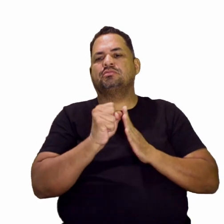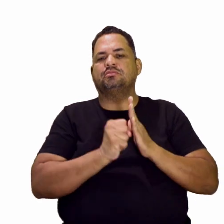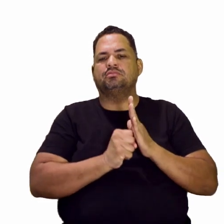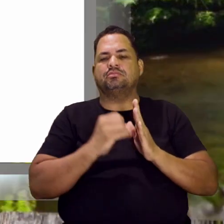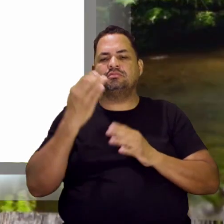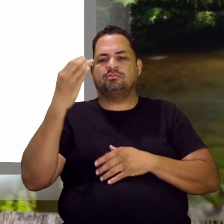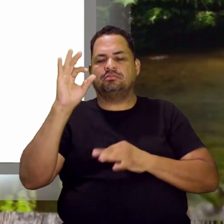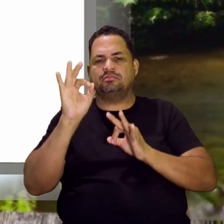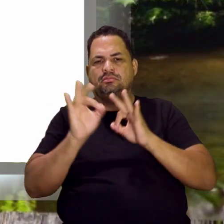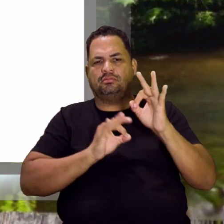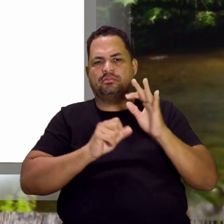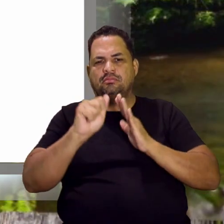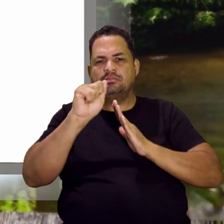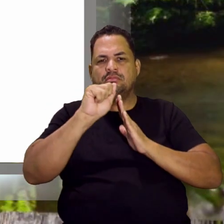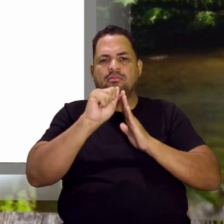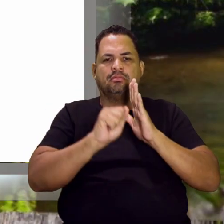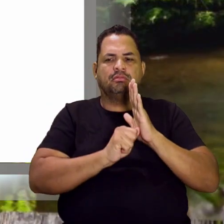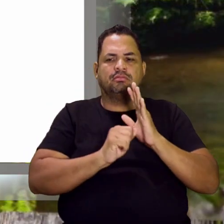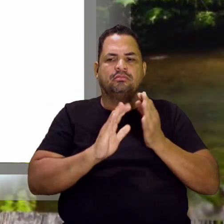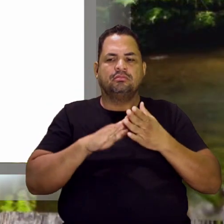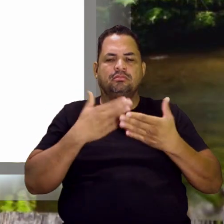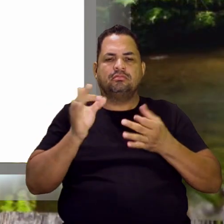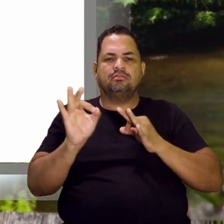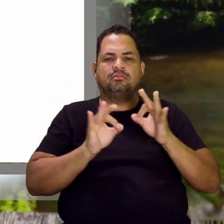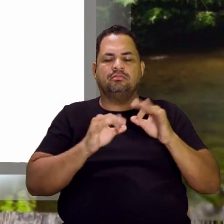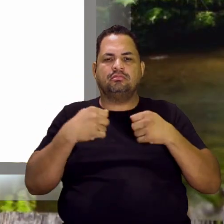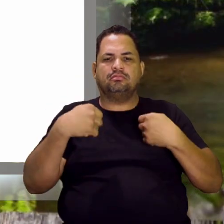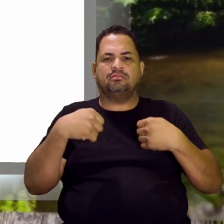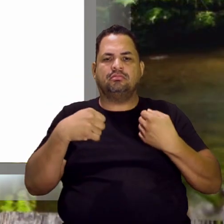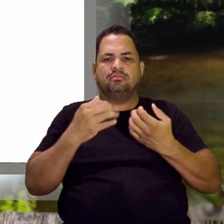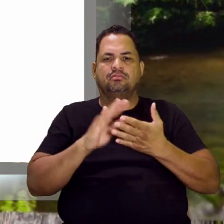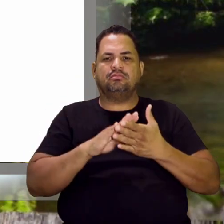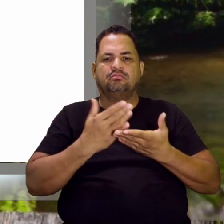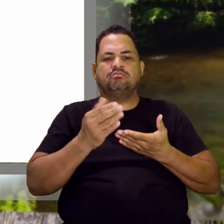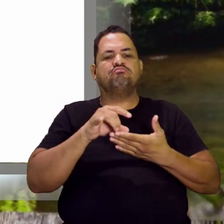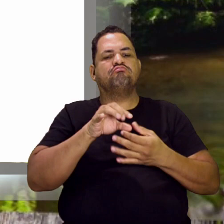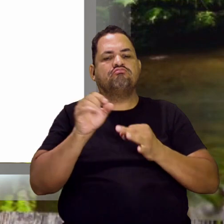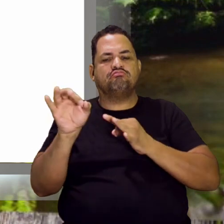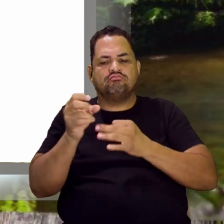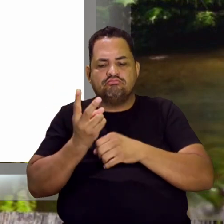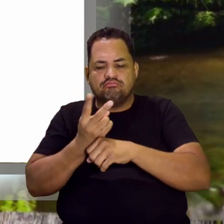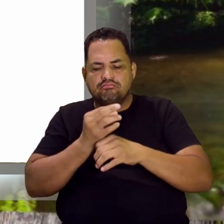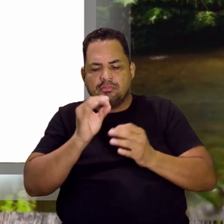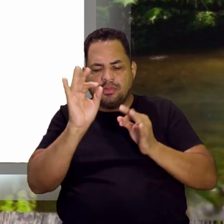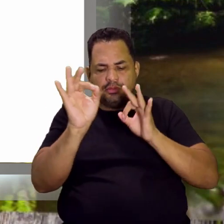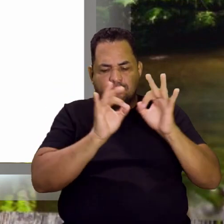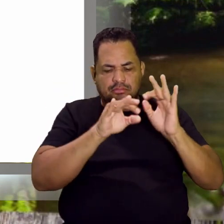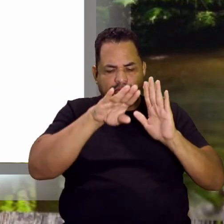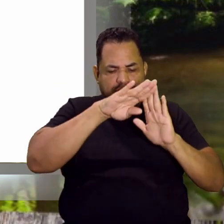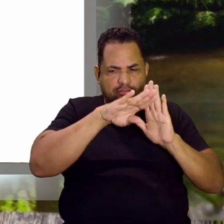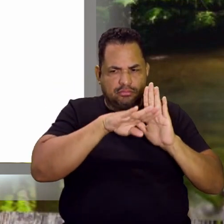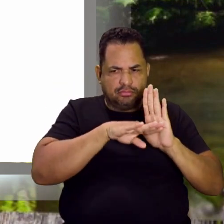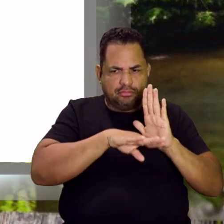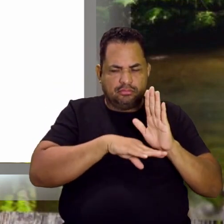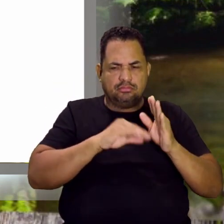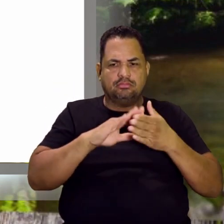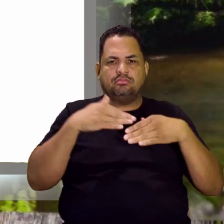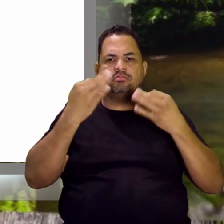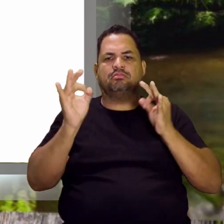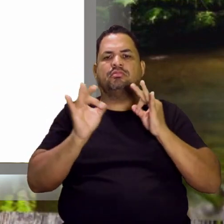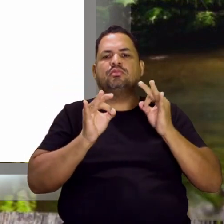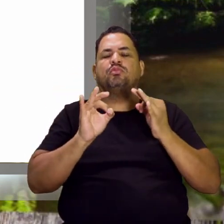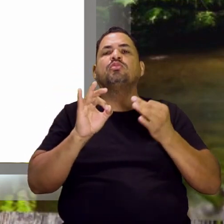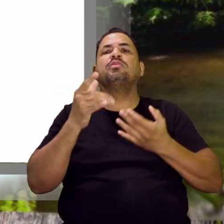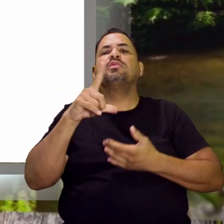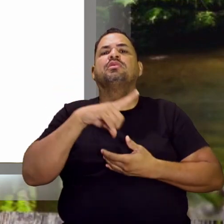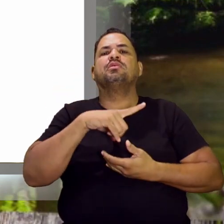eu quero elaborar um determinado estudo, o que acontece? Eu preciso fazer um levantamento bibliográfico para saber o que já